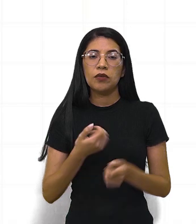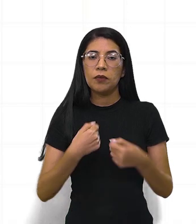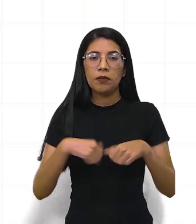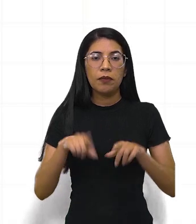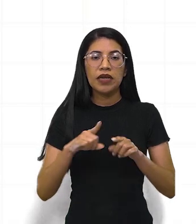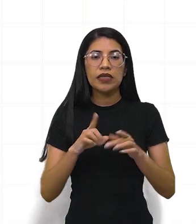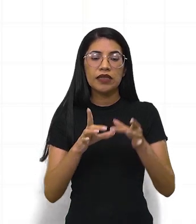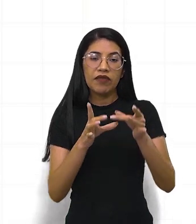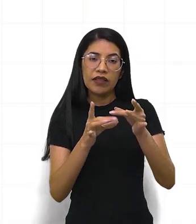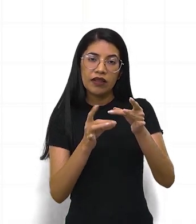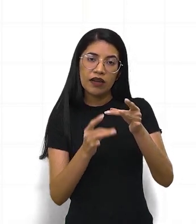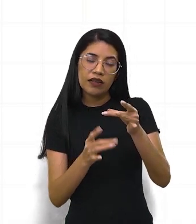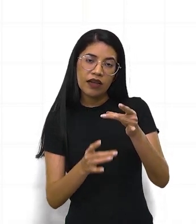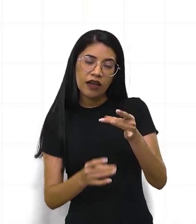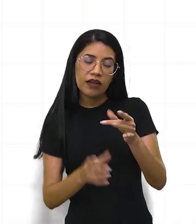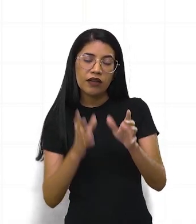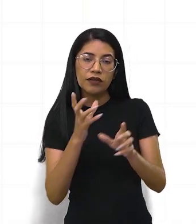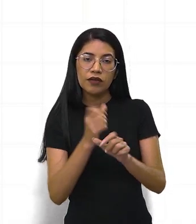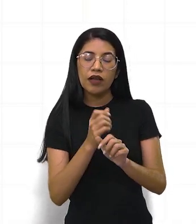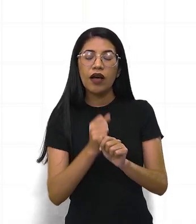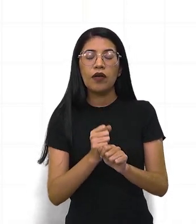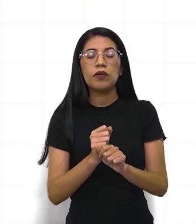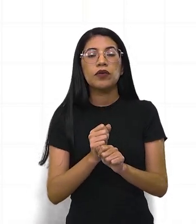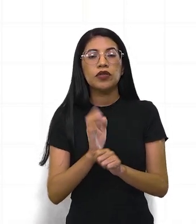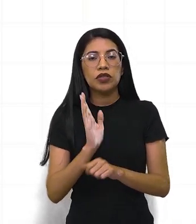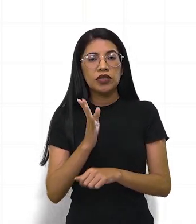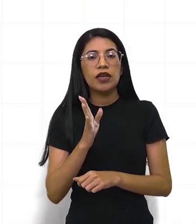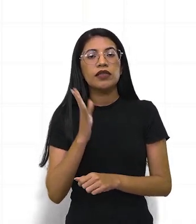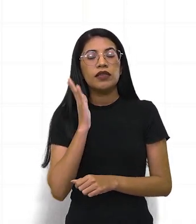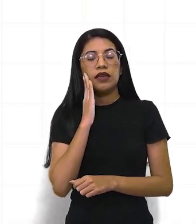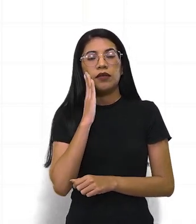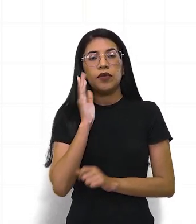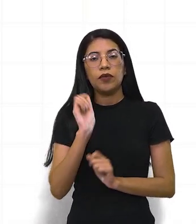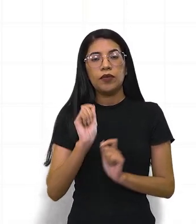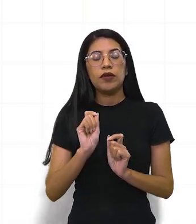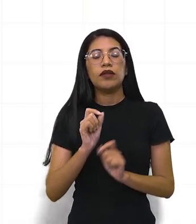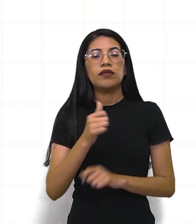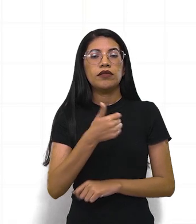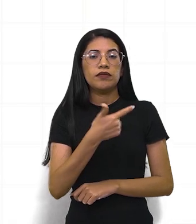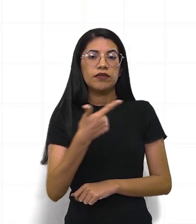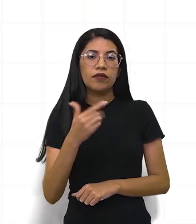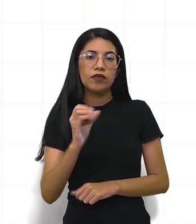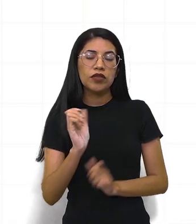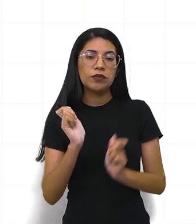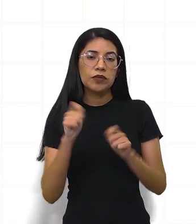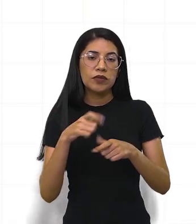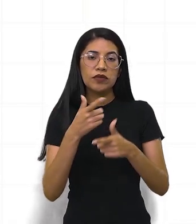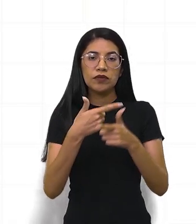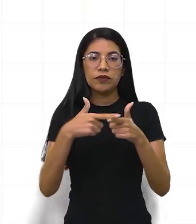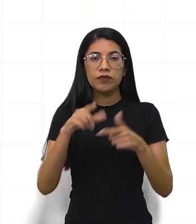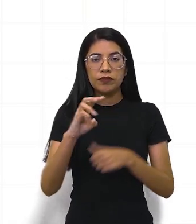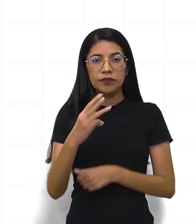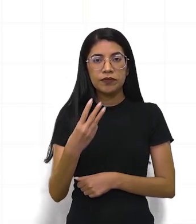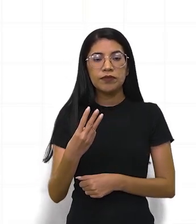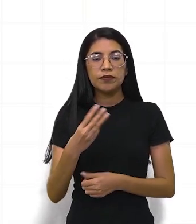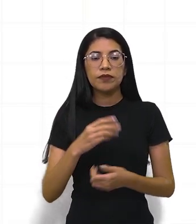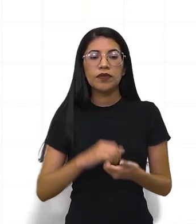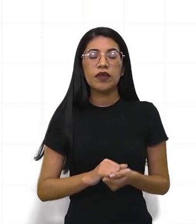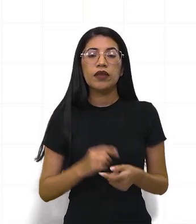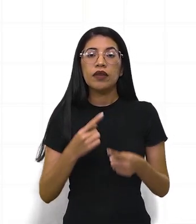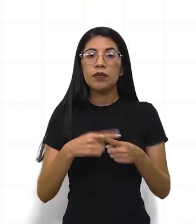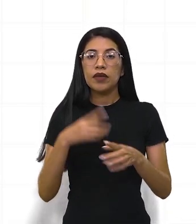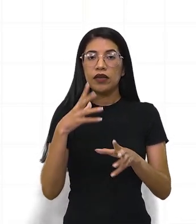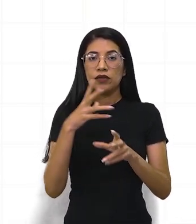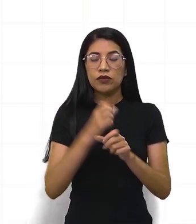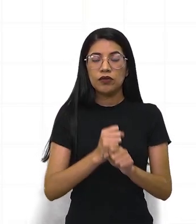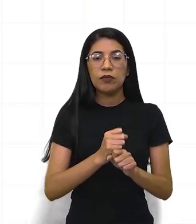divisão. Eu já sei que 120 é divisível por 3, tá? Porque a soma dos